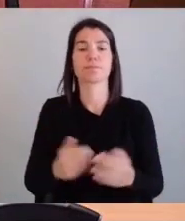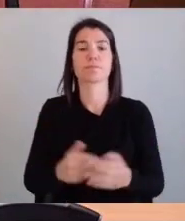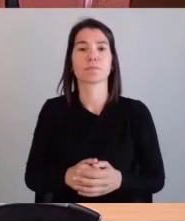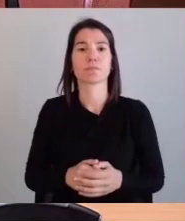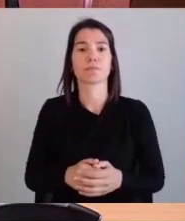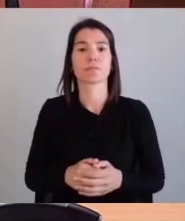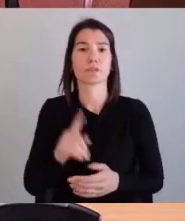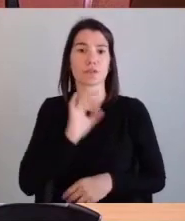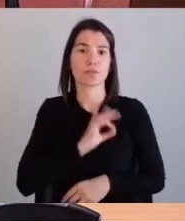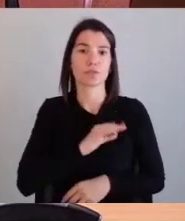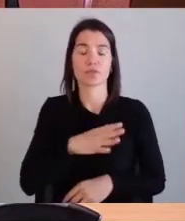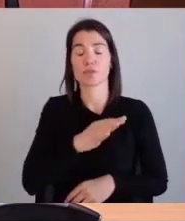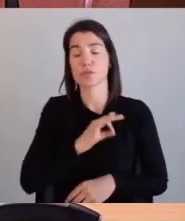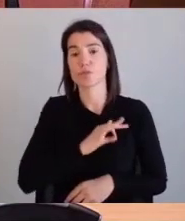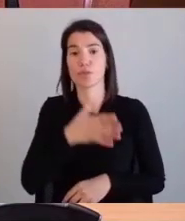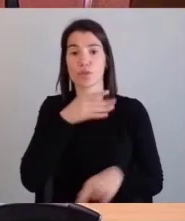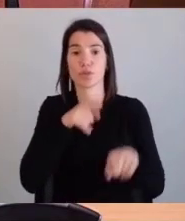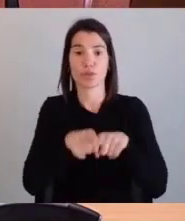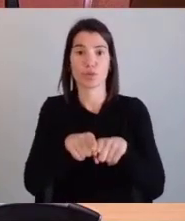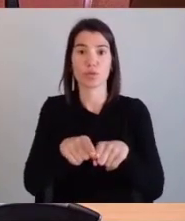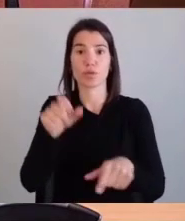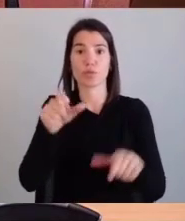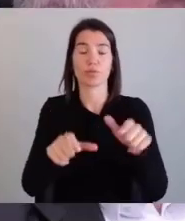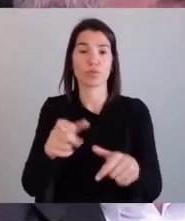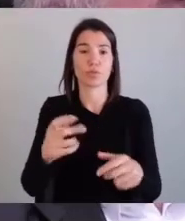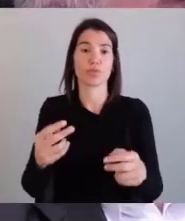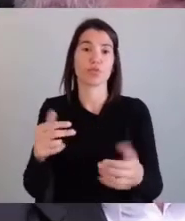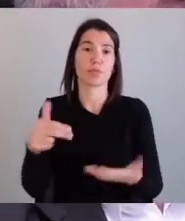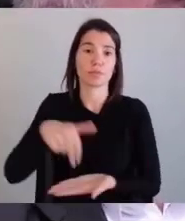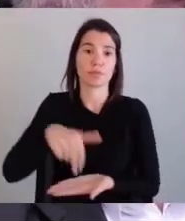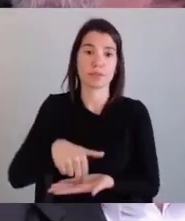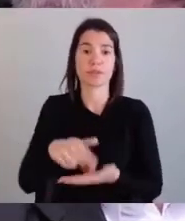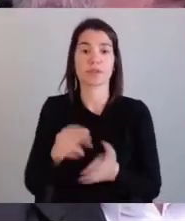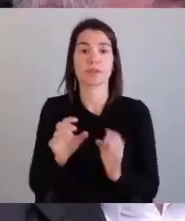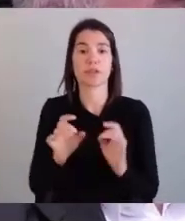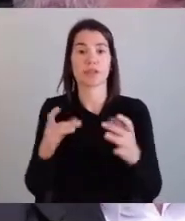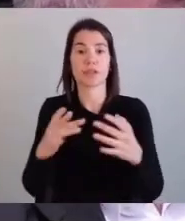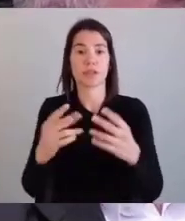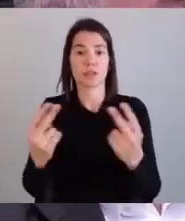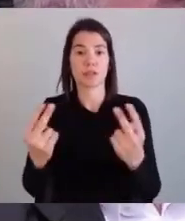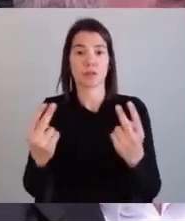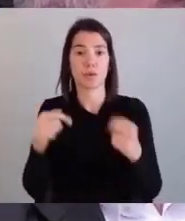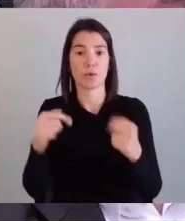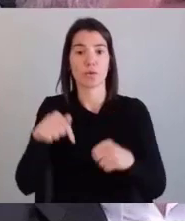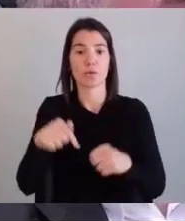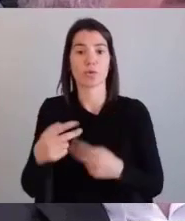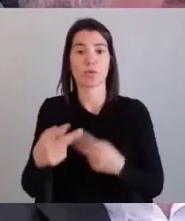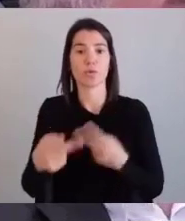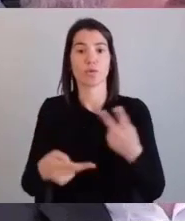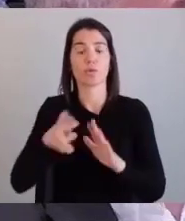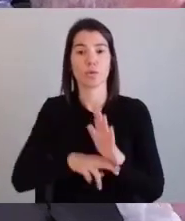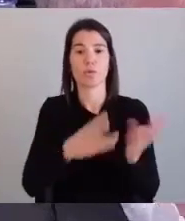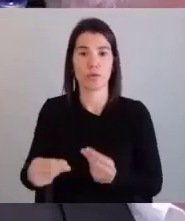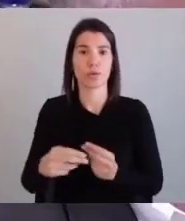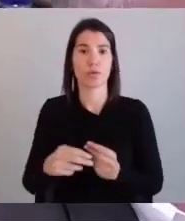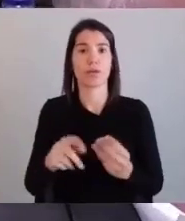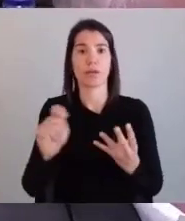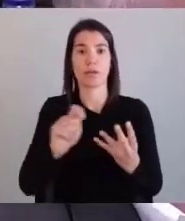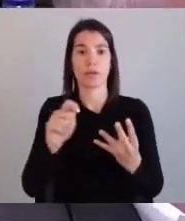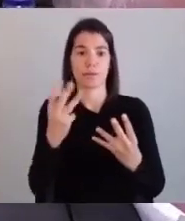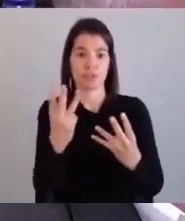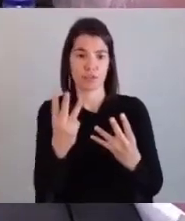senhores deputados, público presente e online. Estamos hoje a apreciar o relatório de execução orçamental do terceiro trimestre